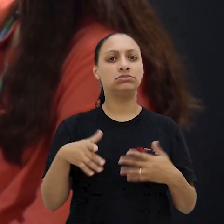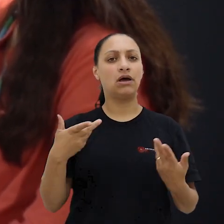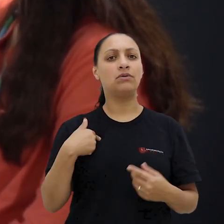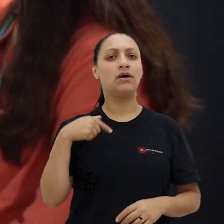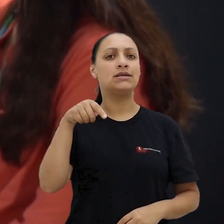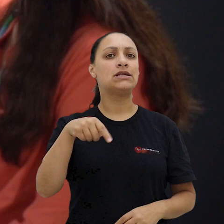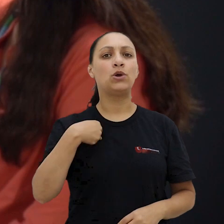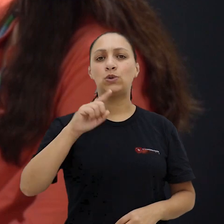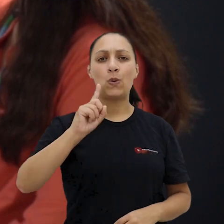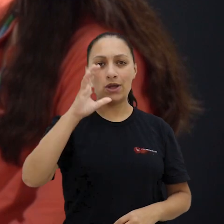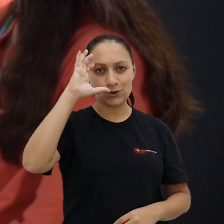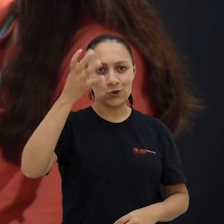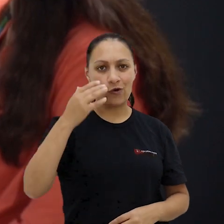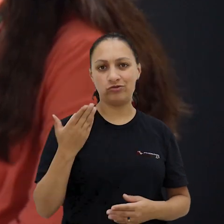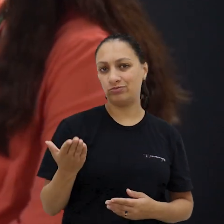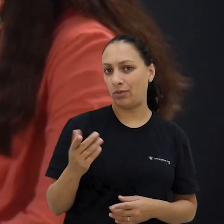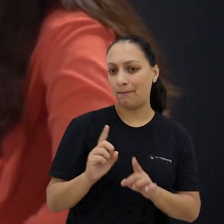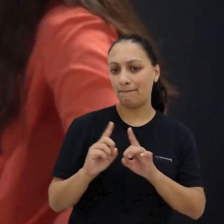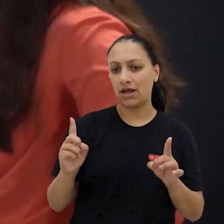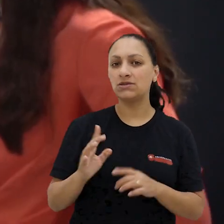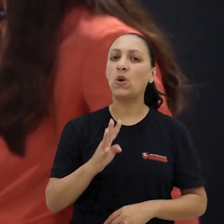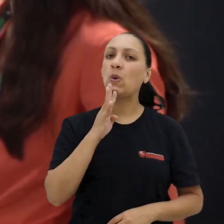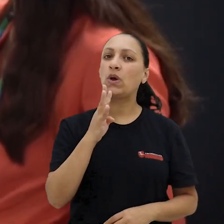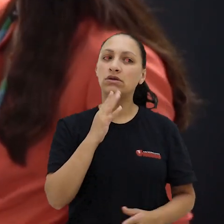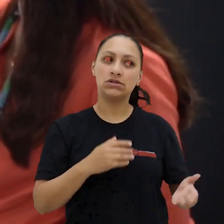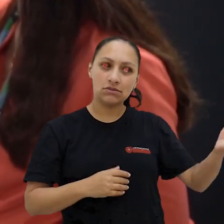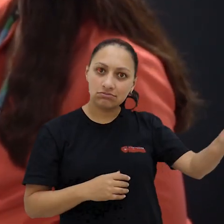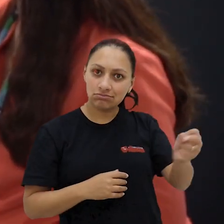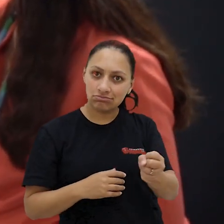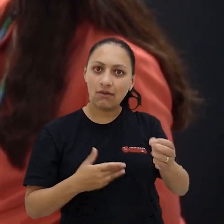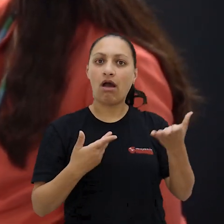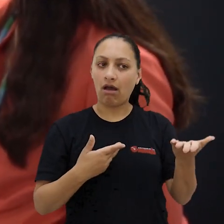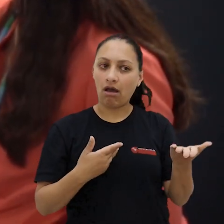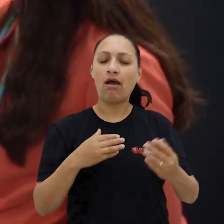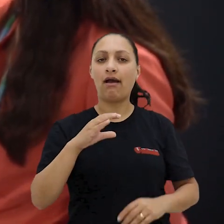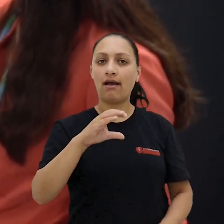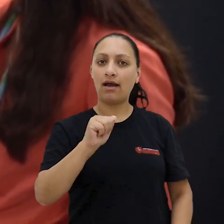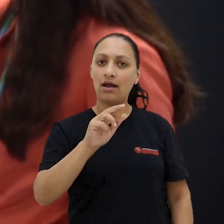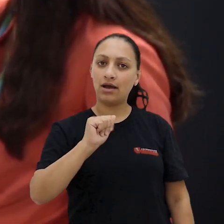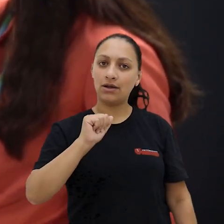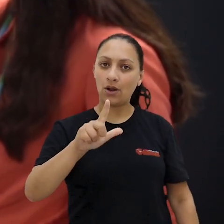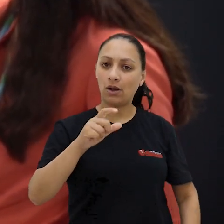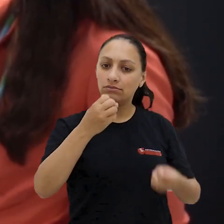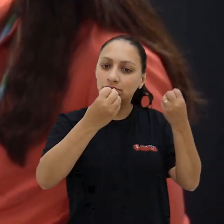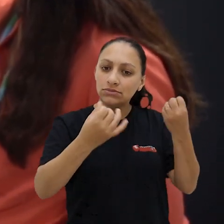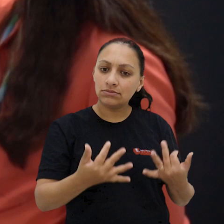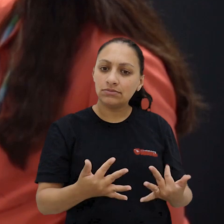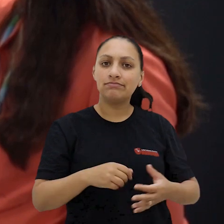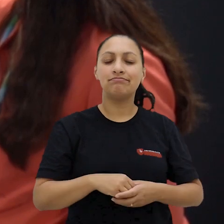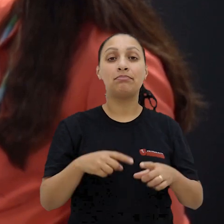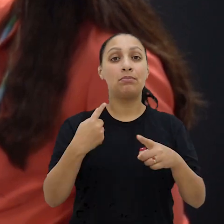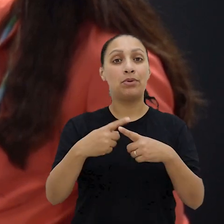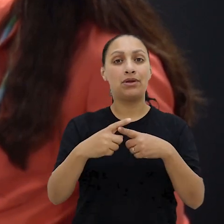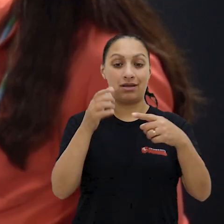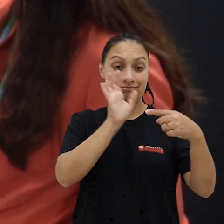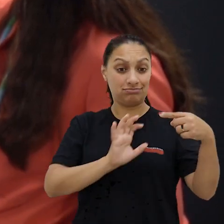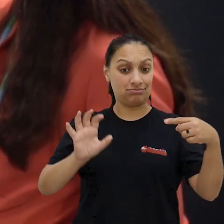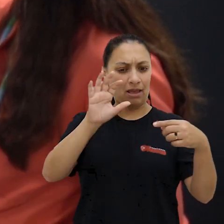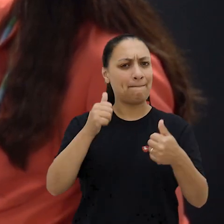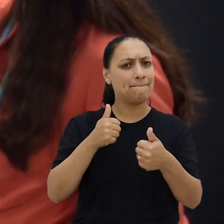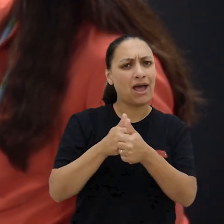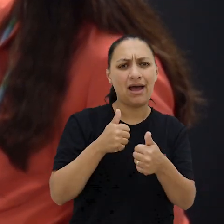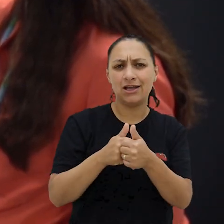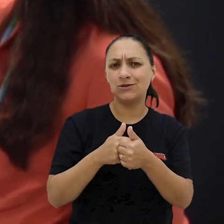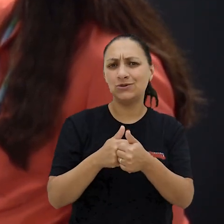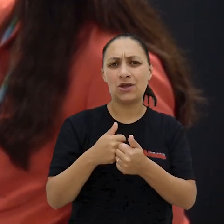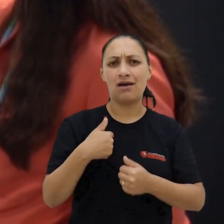nesse caso, eu não resolvo para ti, mas eu conheço a Carol, que assim. E dentro do ecossistema, tu